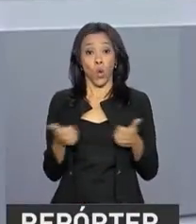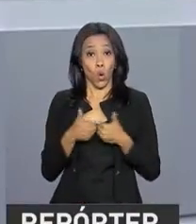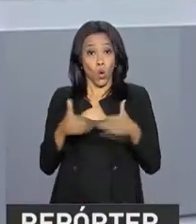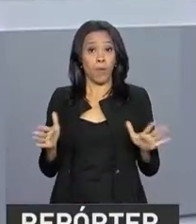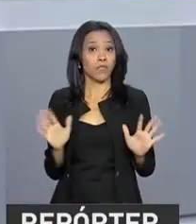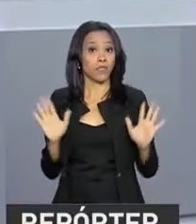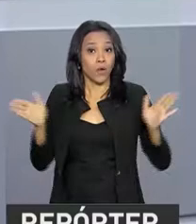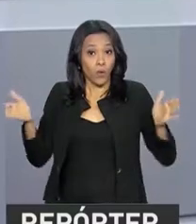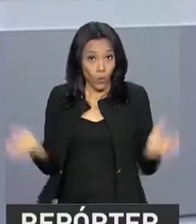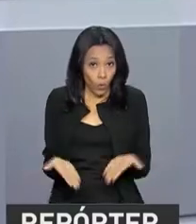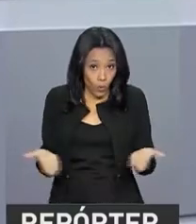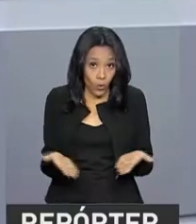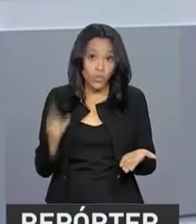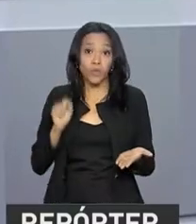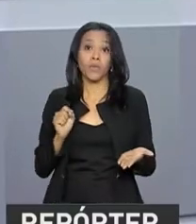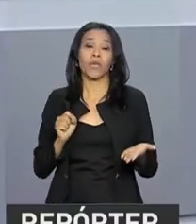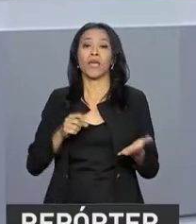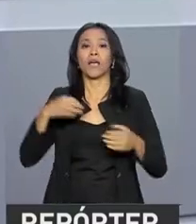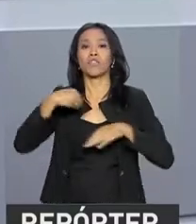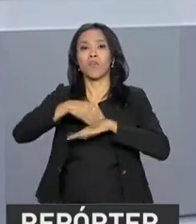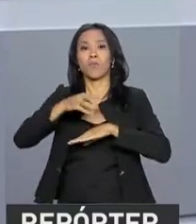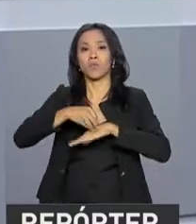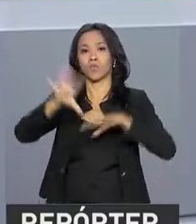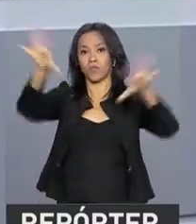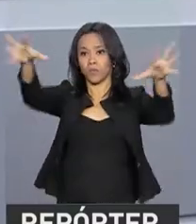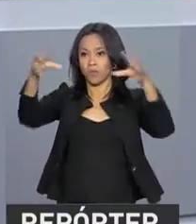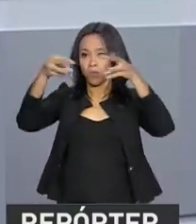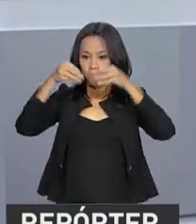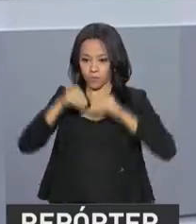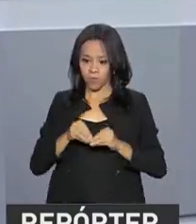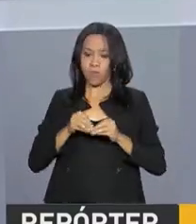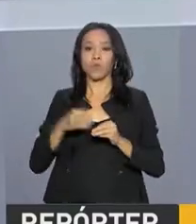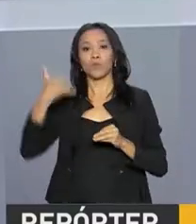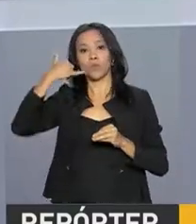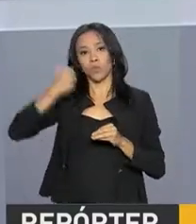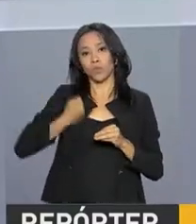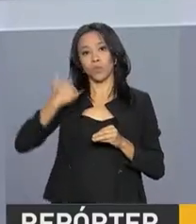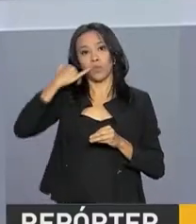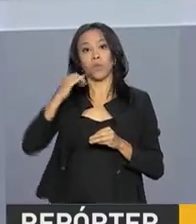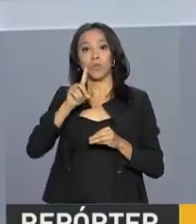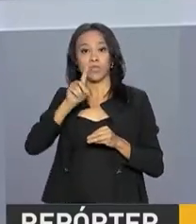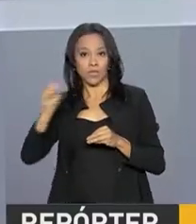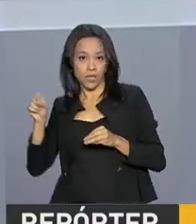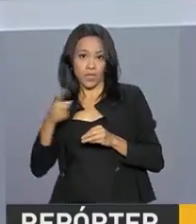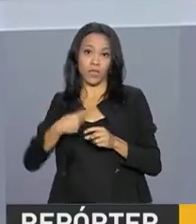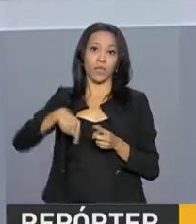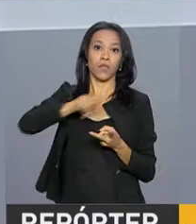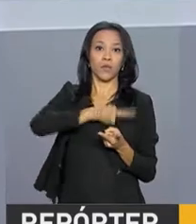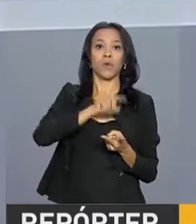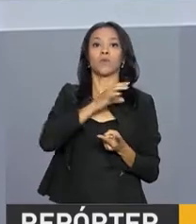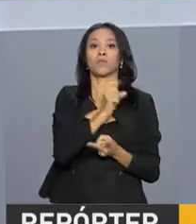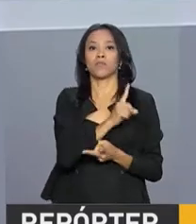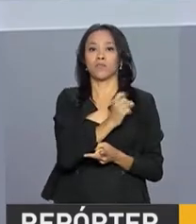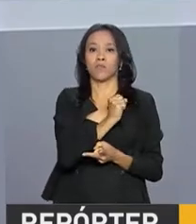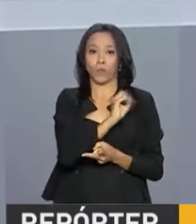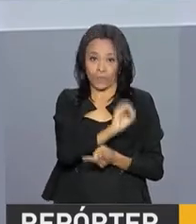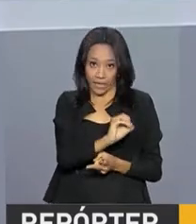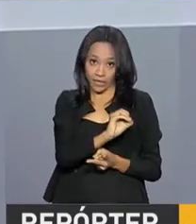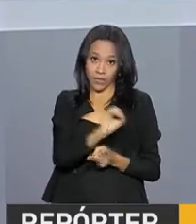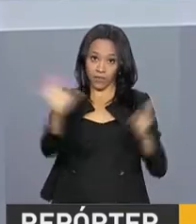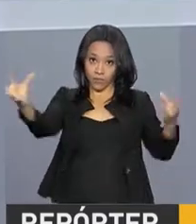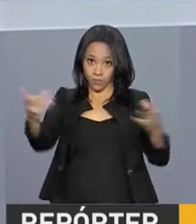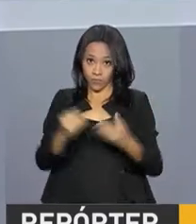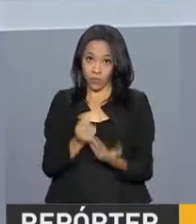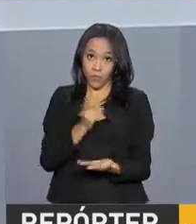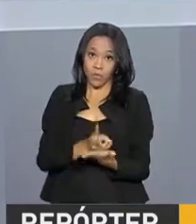hoje o redirecionamento automático de ligações entre o disque 100 o disque 180 para dar mais agilidade ao atendimento das